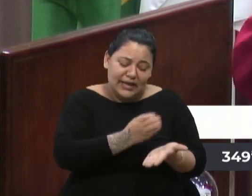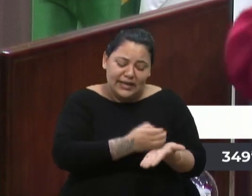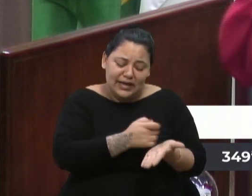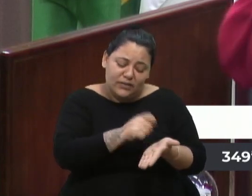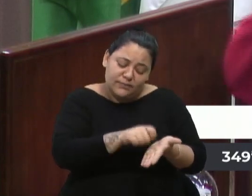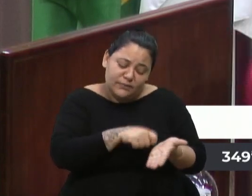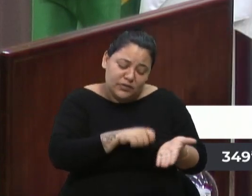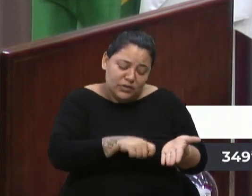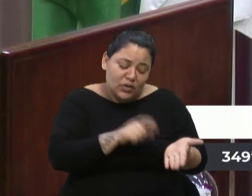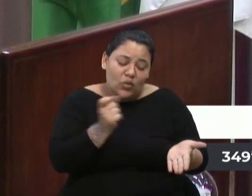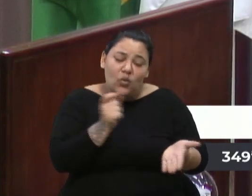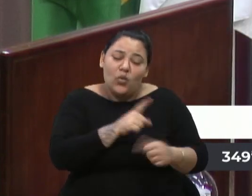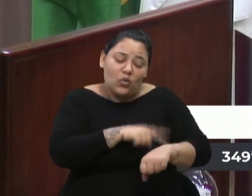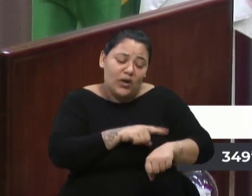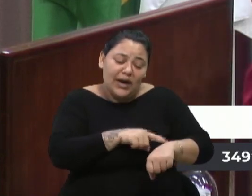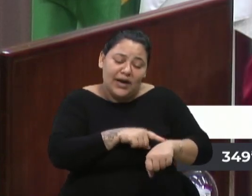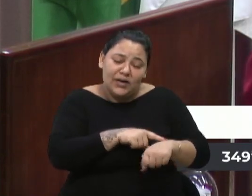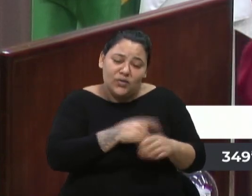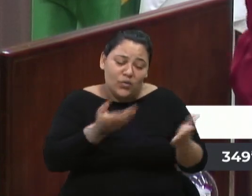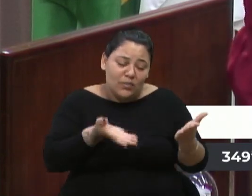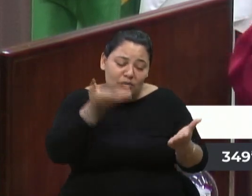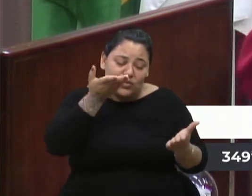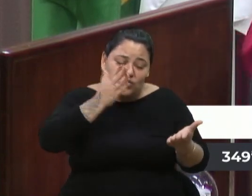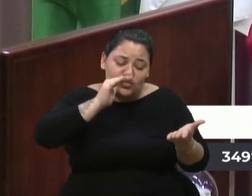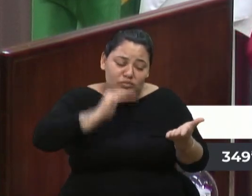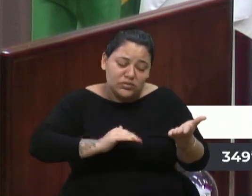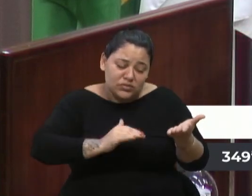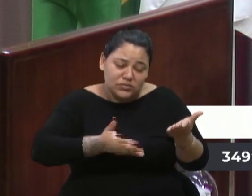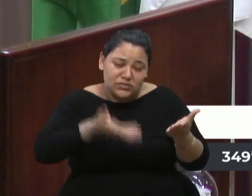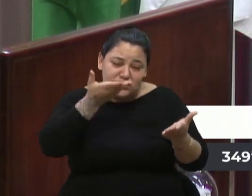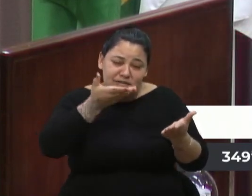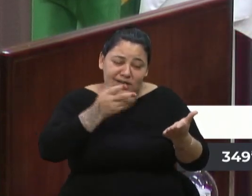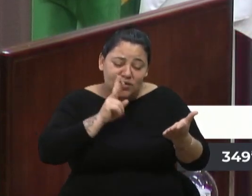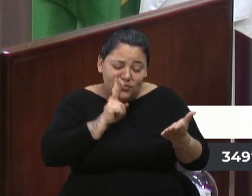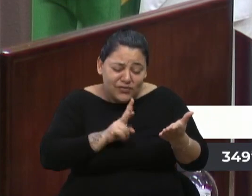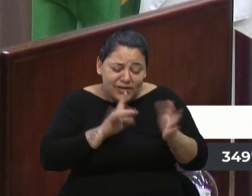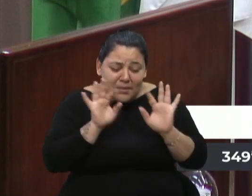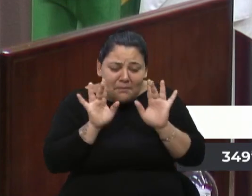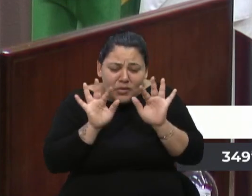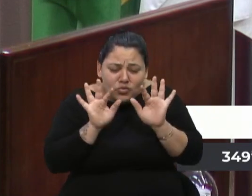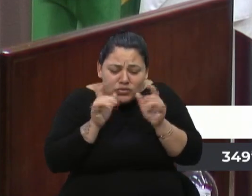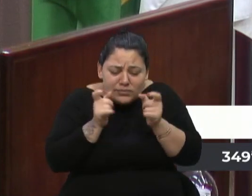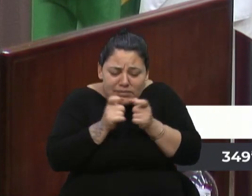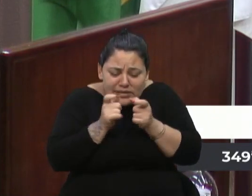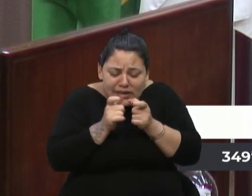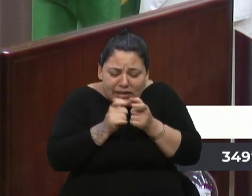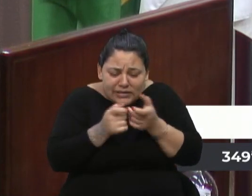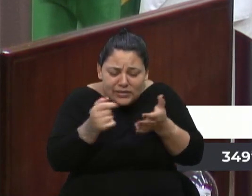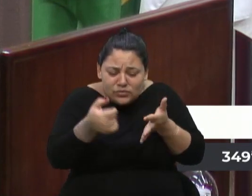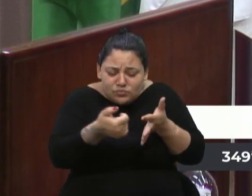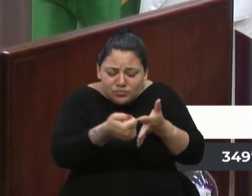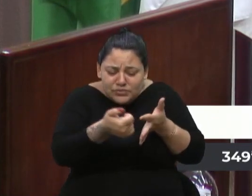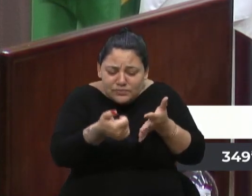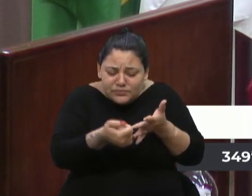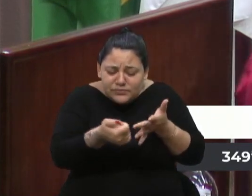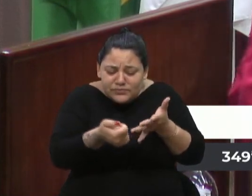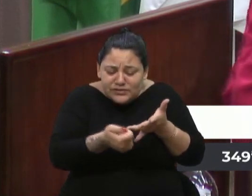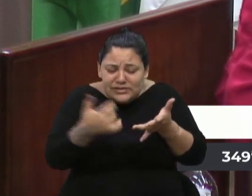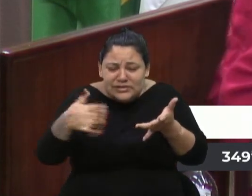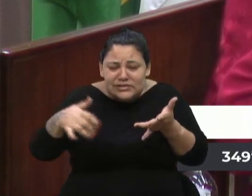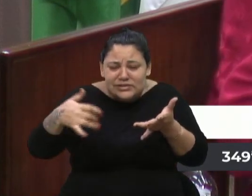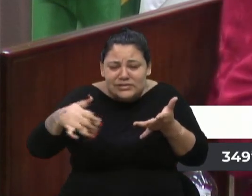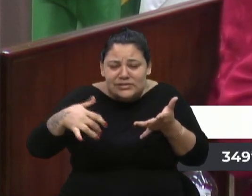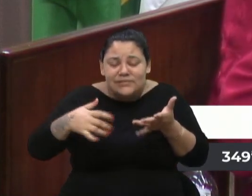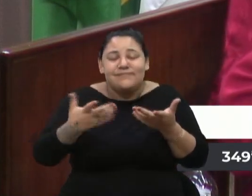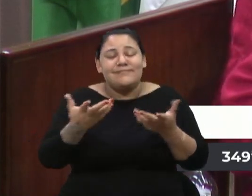quanto aumentou, e aí ver aquelas mãozinhas minúsculas, cheias de machucado já, é algo que realmente